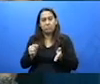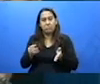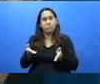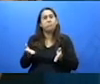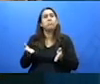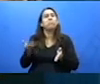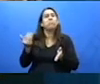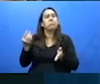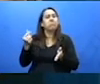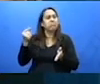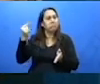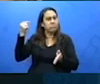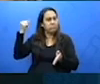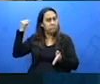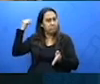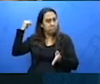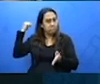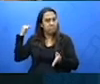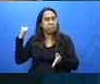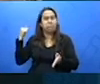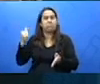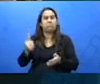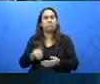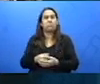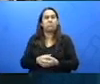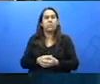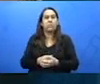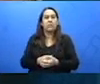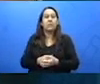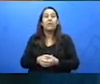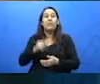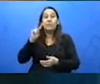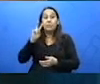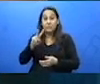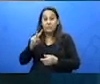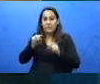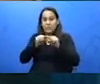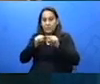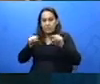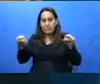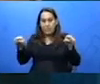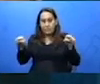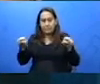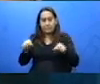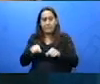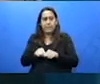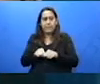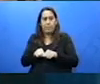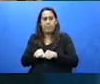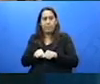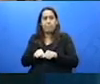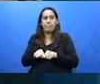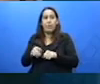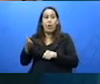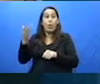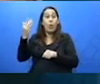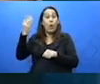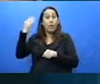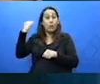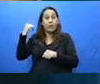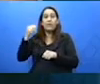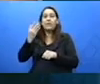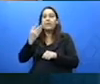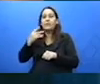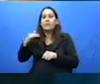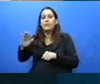que aconteceu há muito tempo, né? Vamos grifar esse trecho? Olha lá. Quando eu